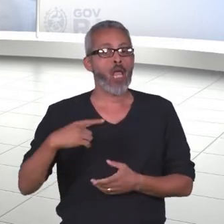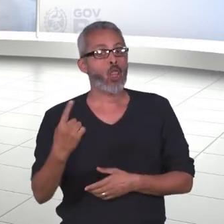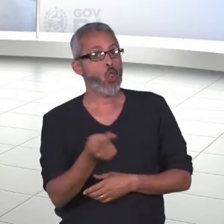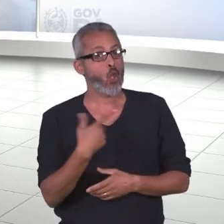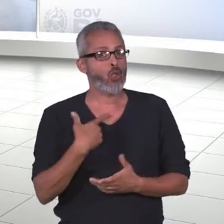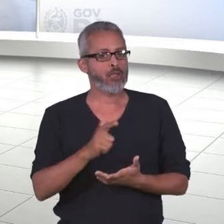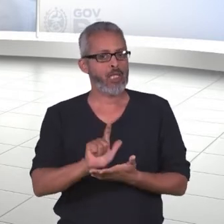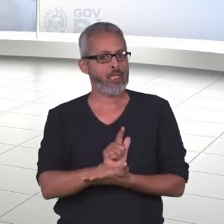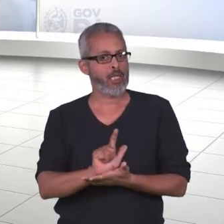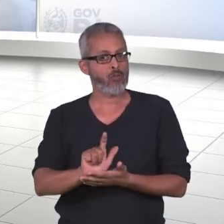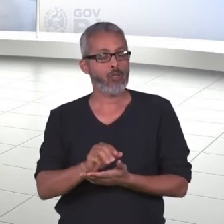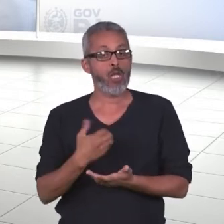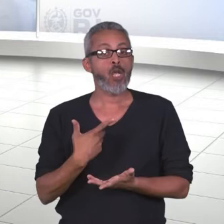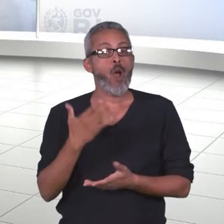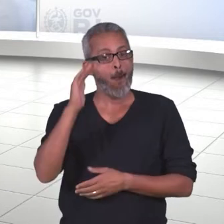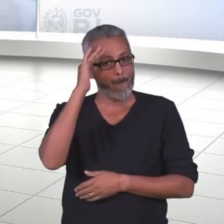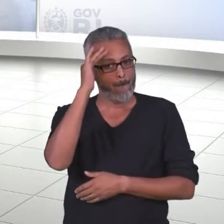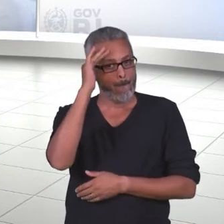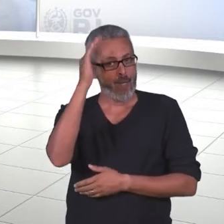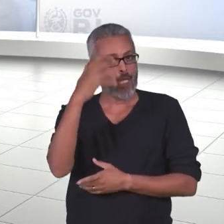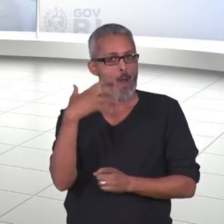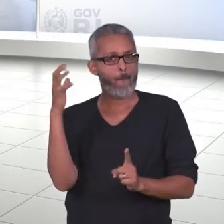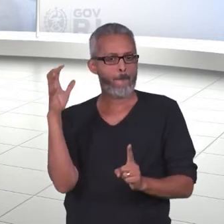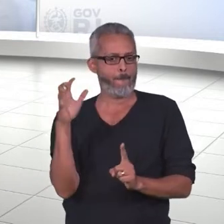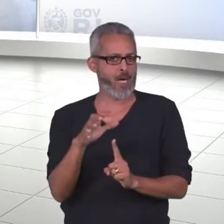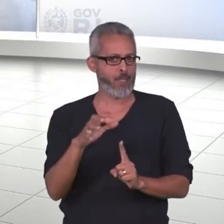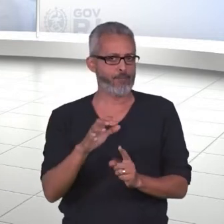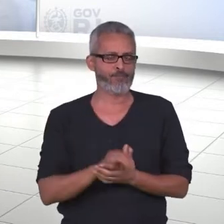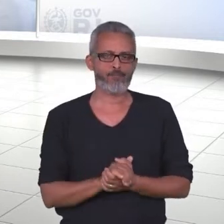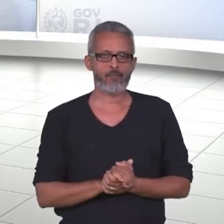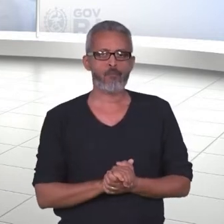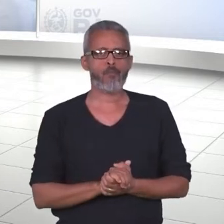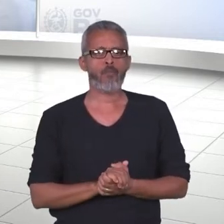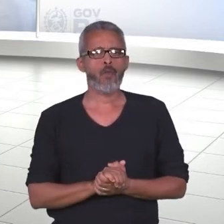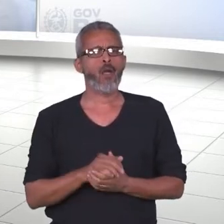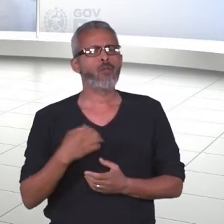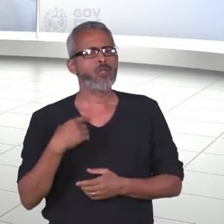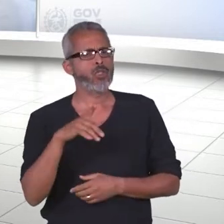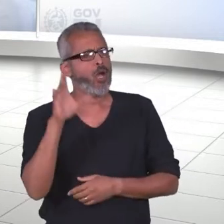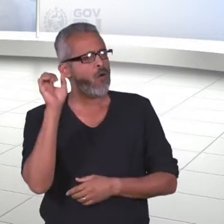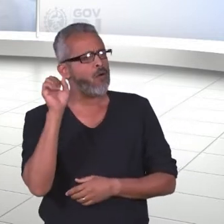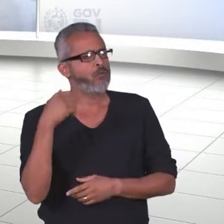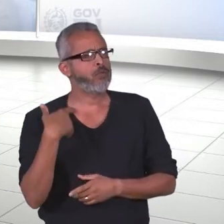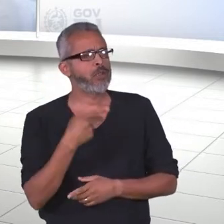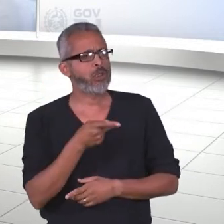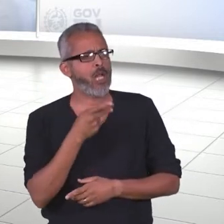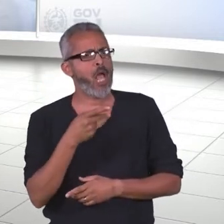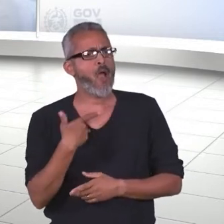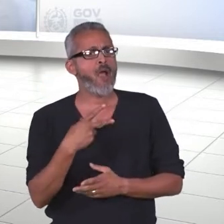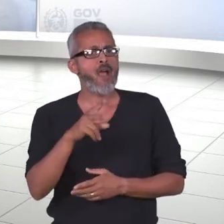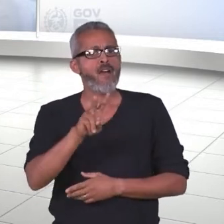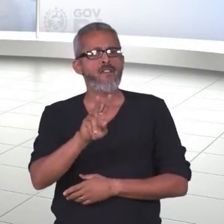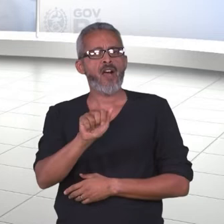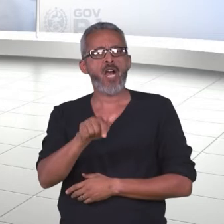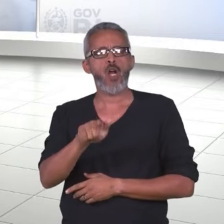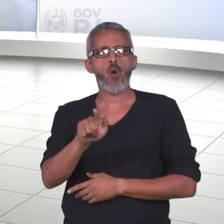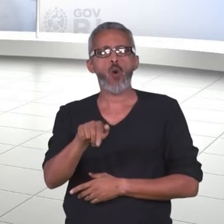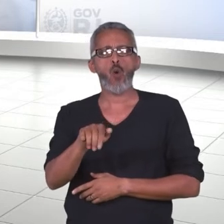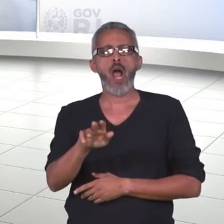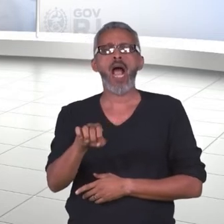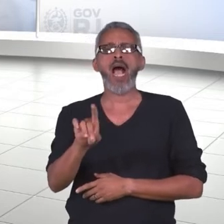nossa literatura e quais as principais influências. Você já ouviu falar em vanguardas